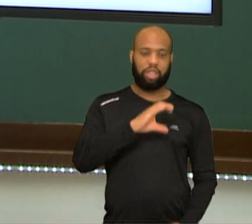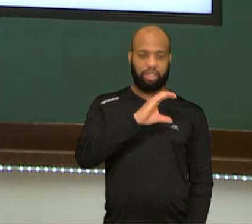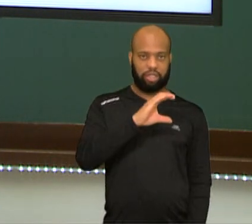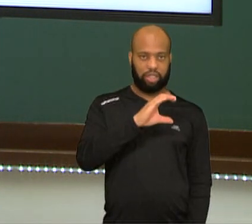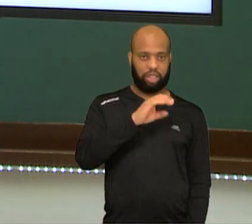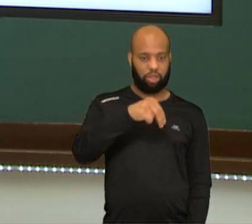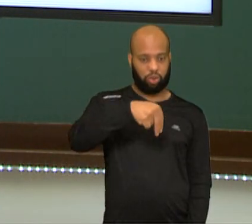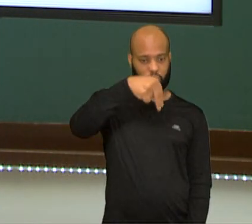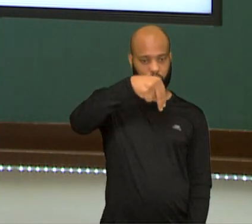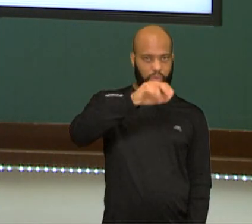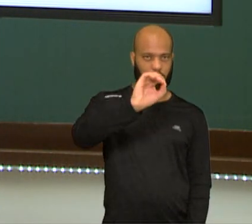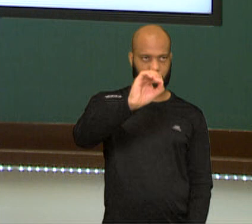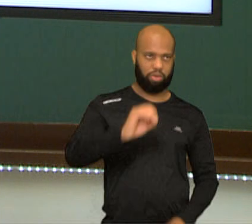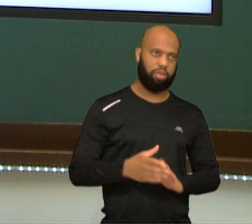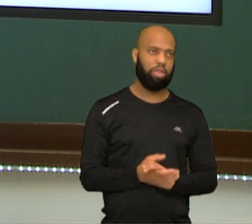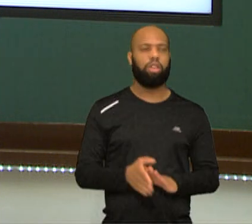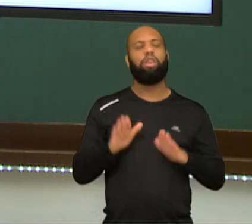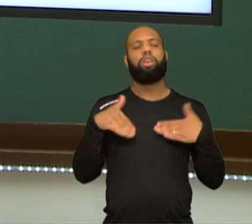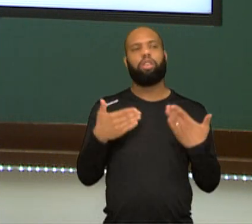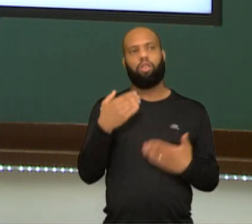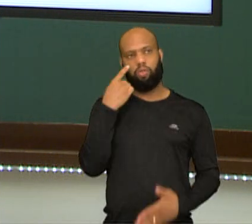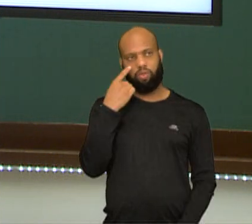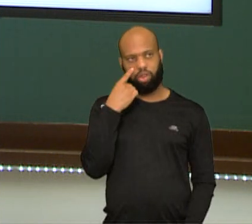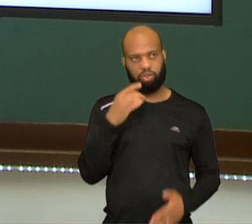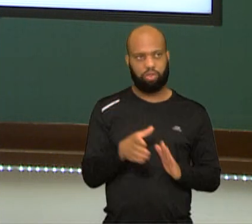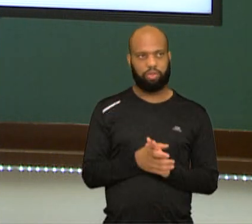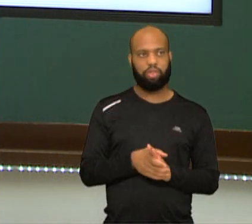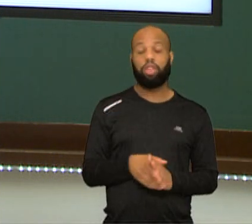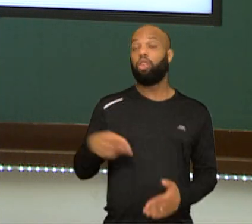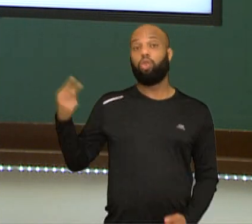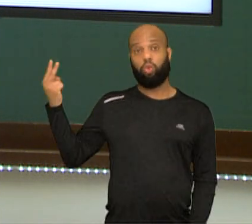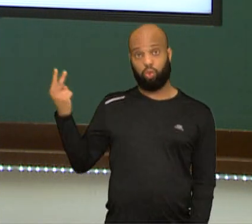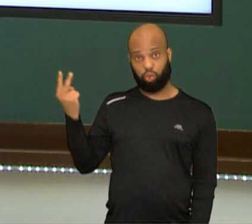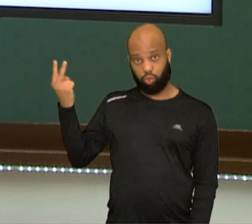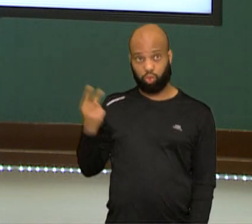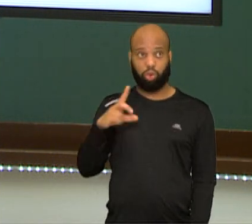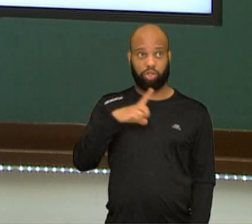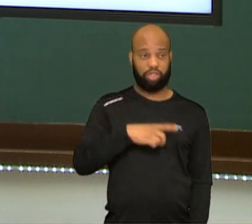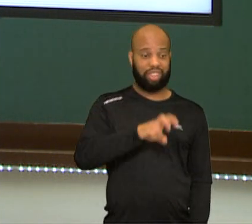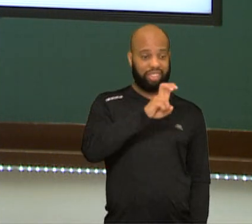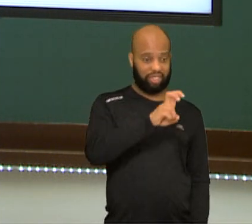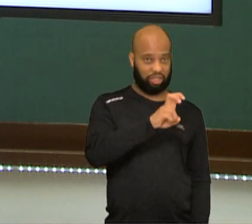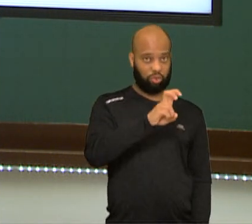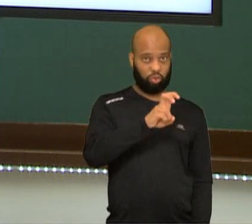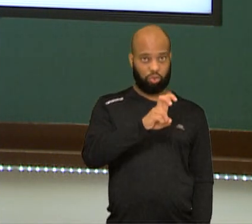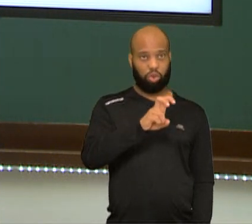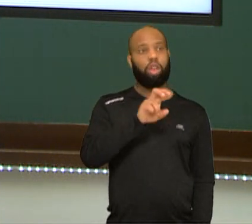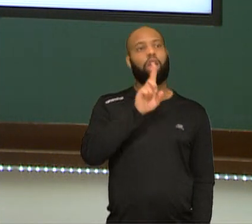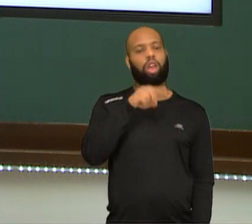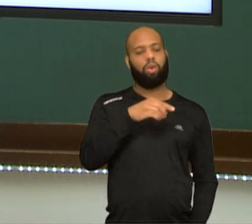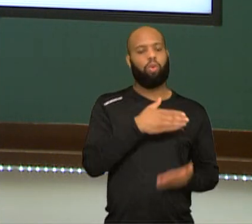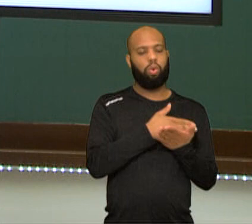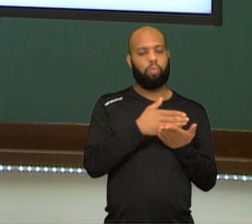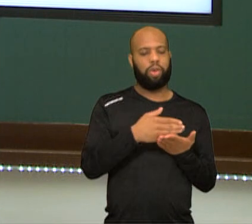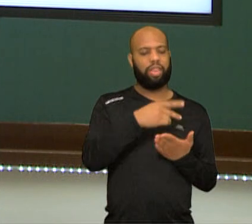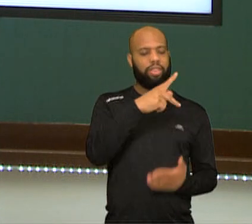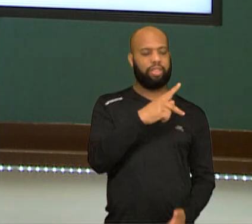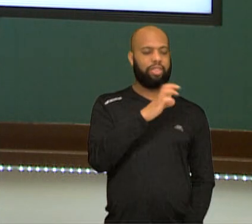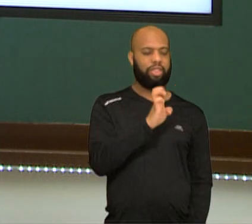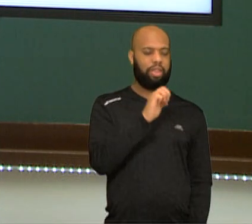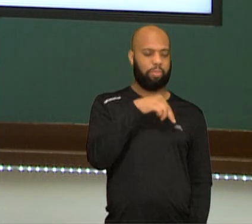Tá? Então, veja, como as duas possuem 5 carbonos, as duas vai começar com